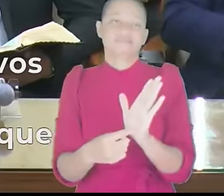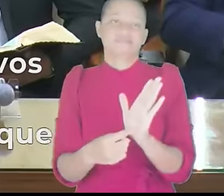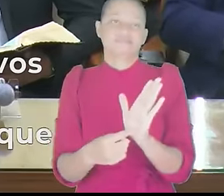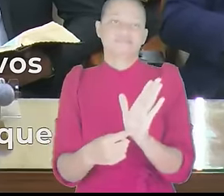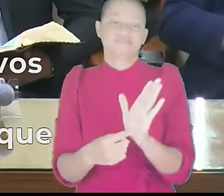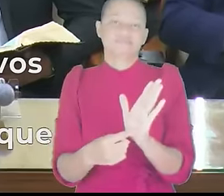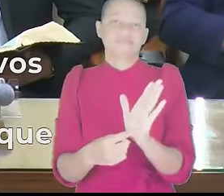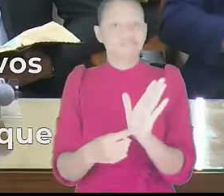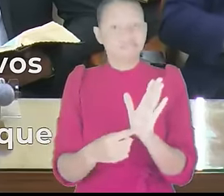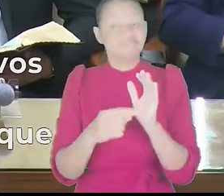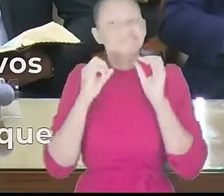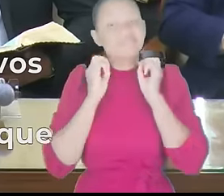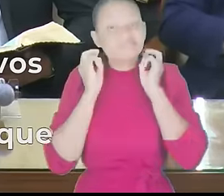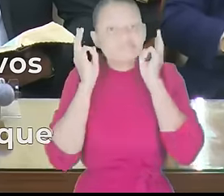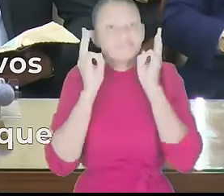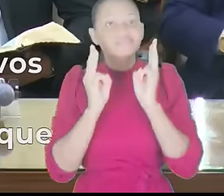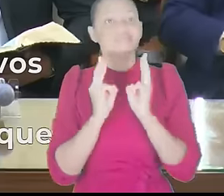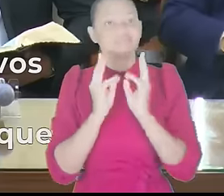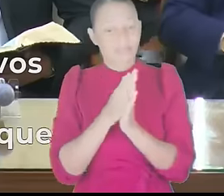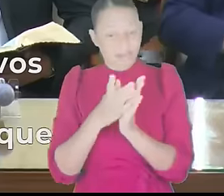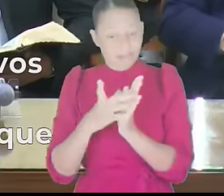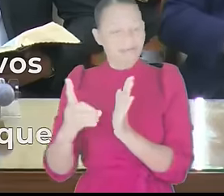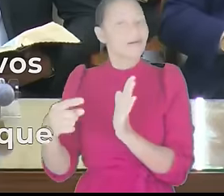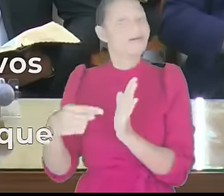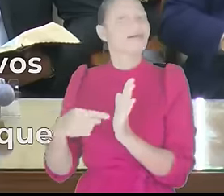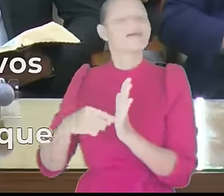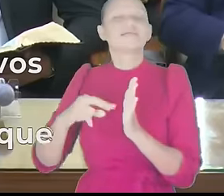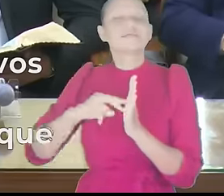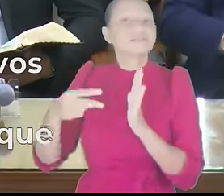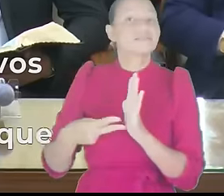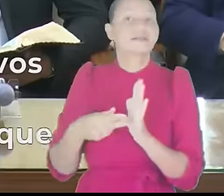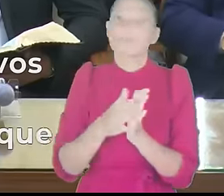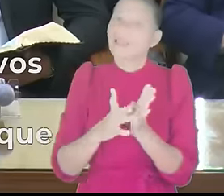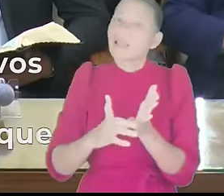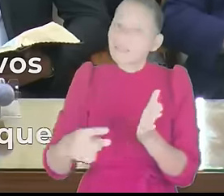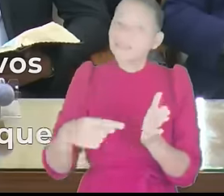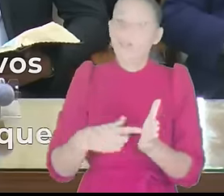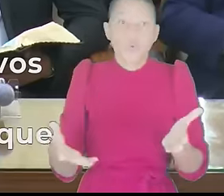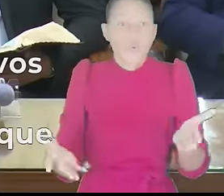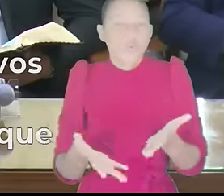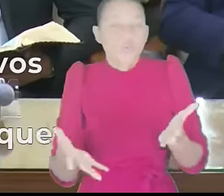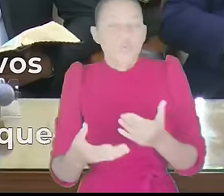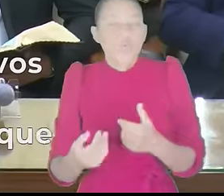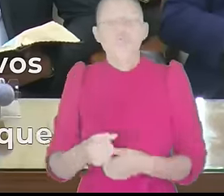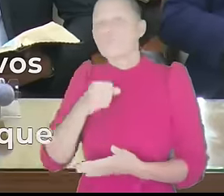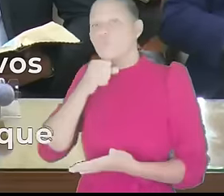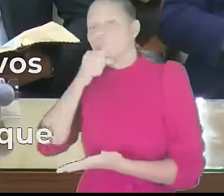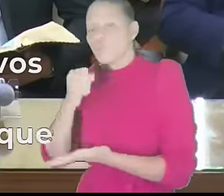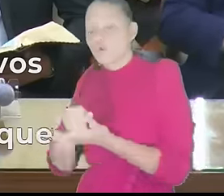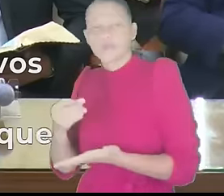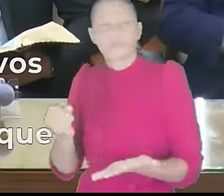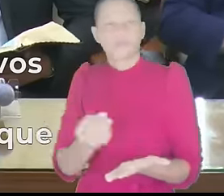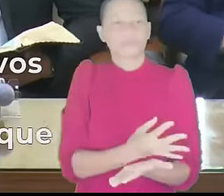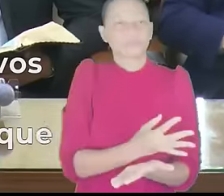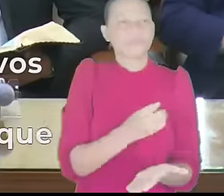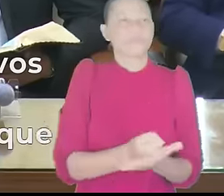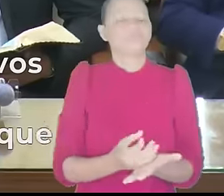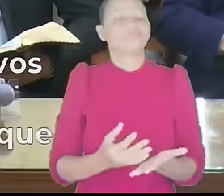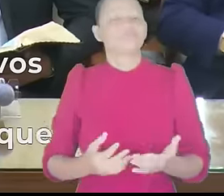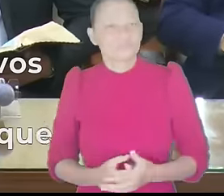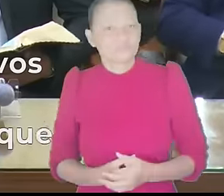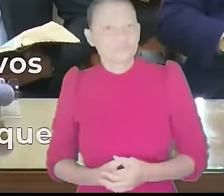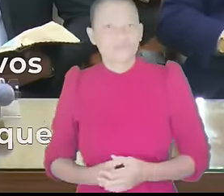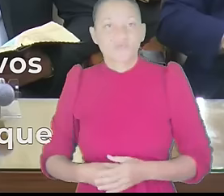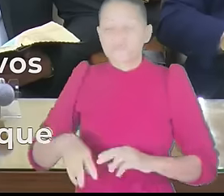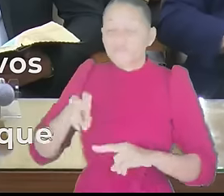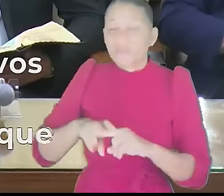Moisés. Estão ensinando a Bíblia. Moisés representa as Escrituras. Hoje, o Antigo e o Novo Testamento. Fique lá